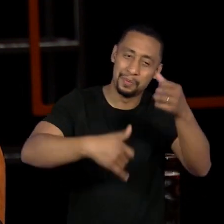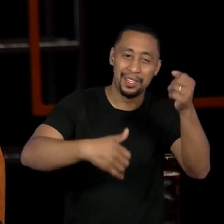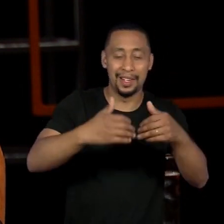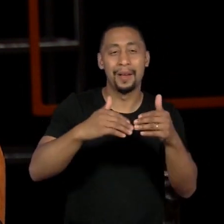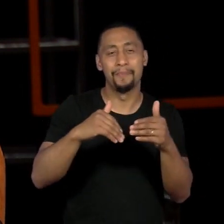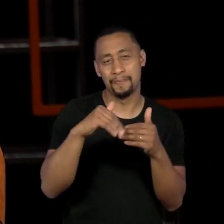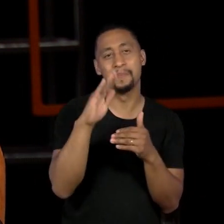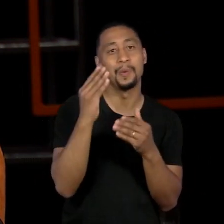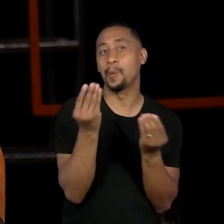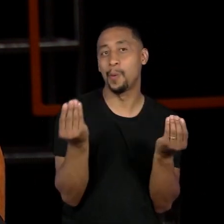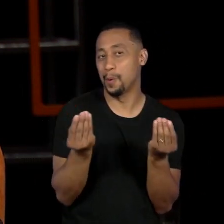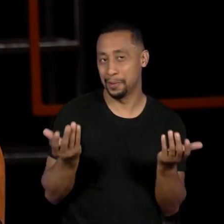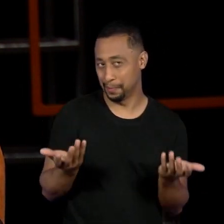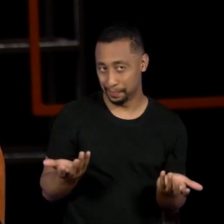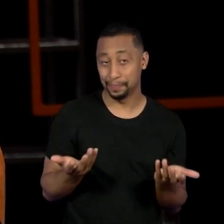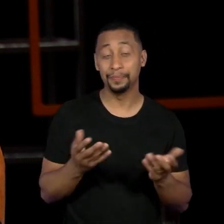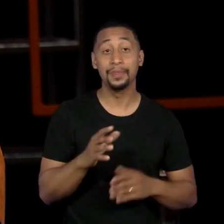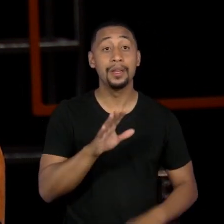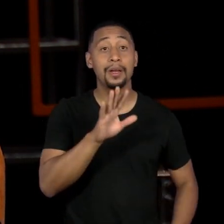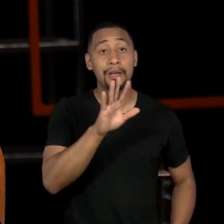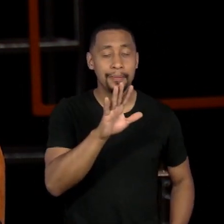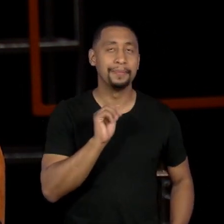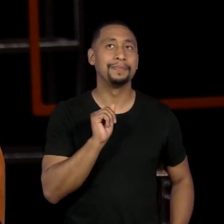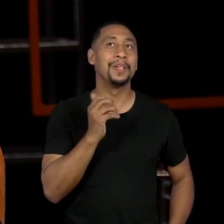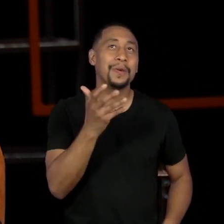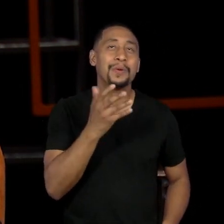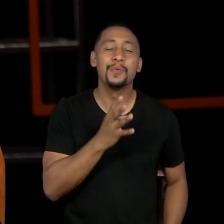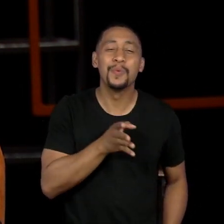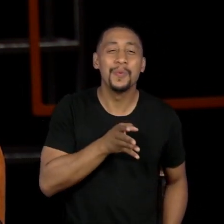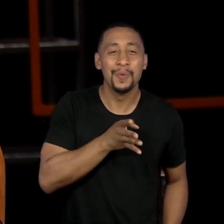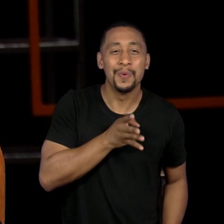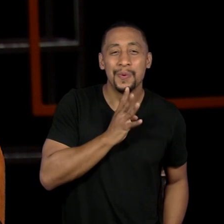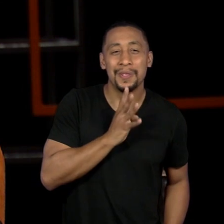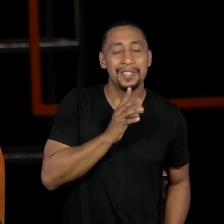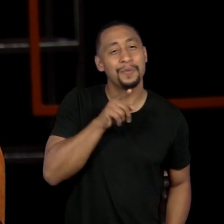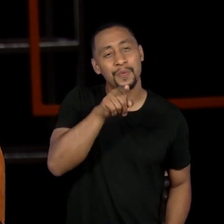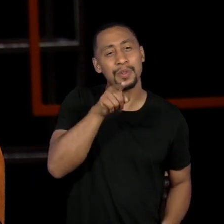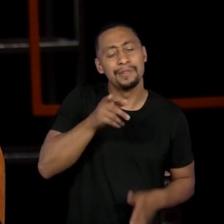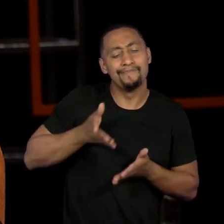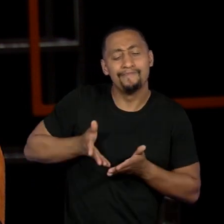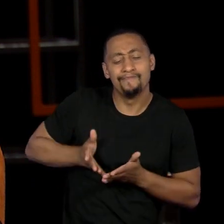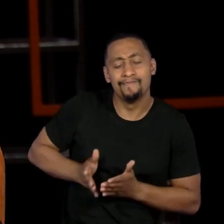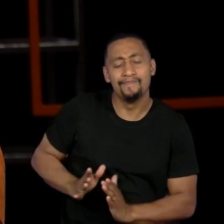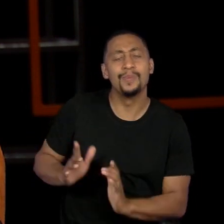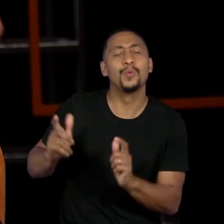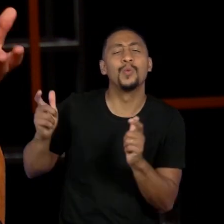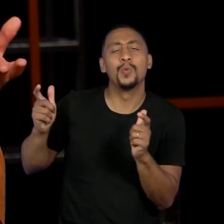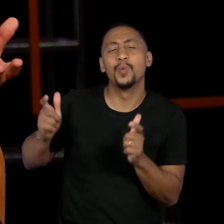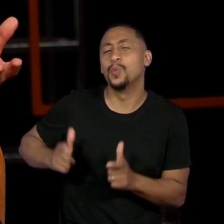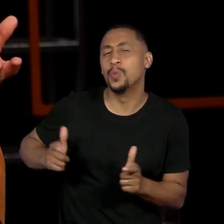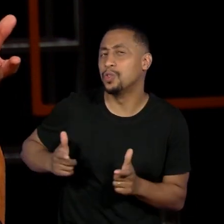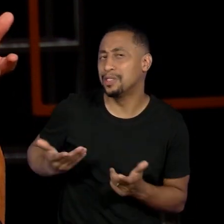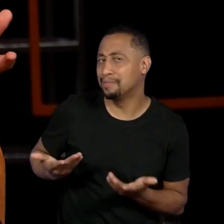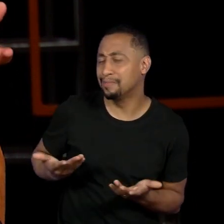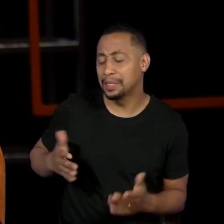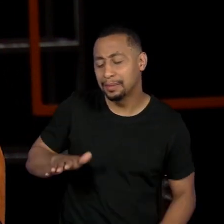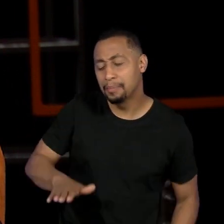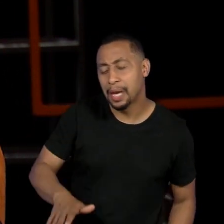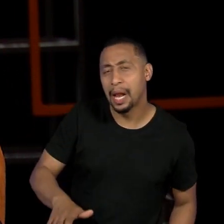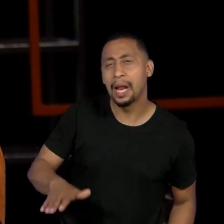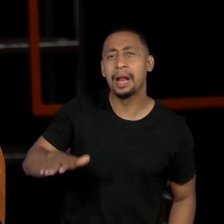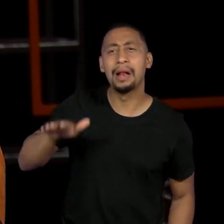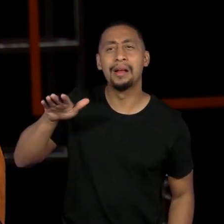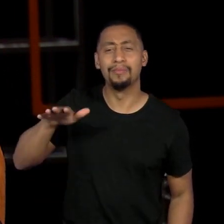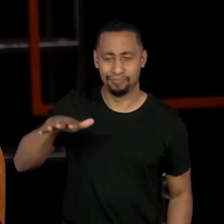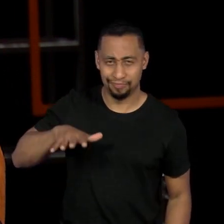gente começar, eu queria conhecer um pouco da origem da Eugênia Mello e Castro. Você foi uma criança que cresceu